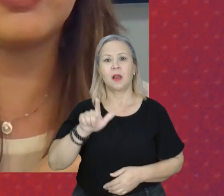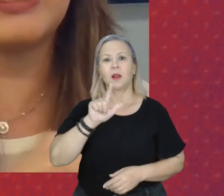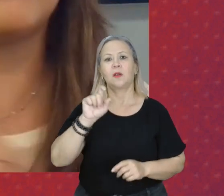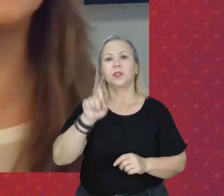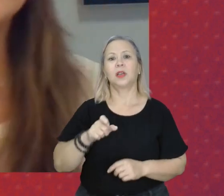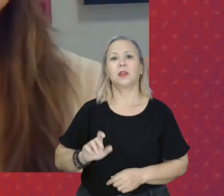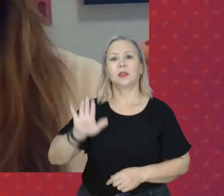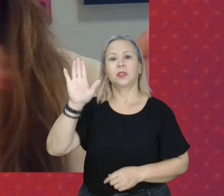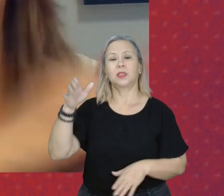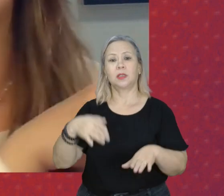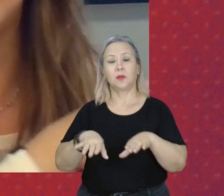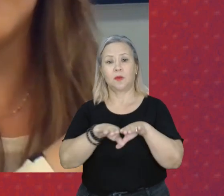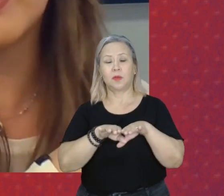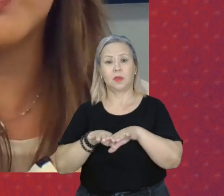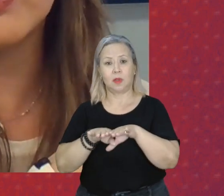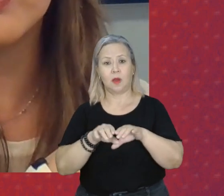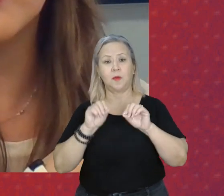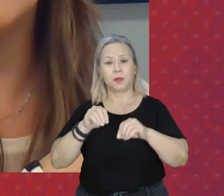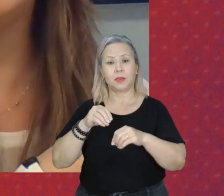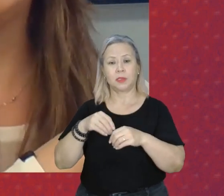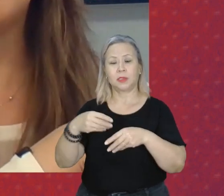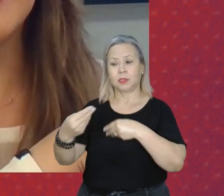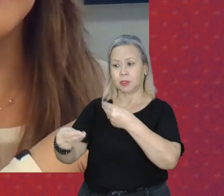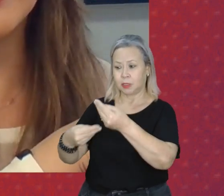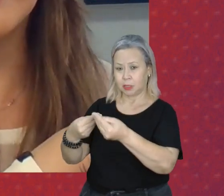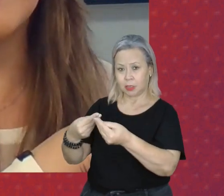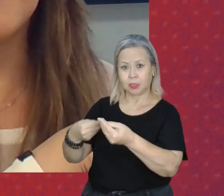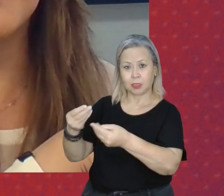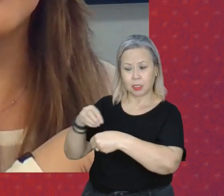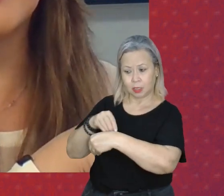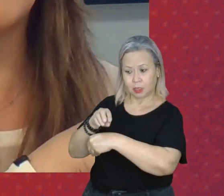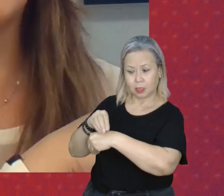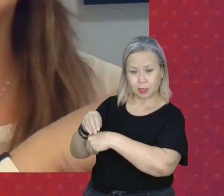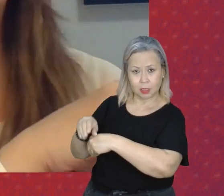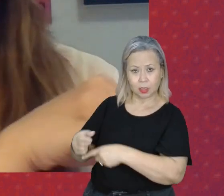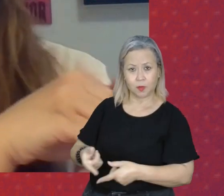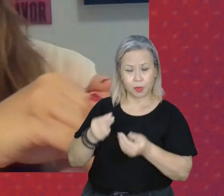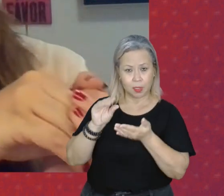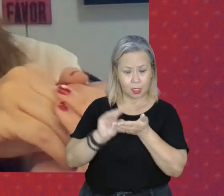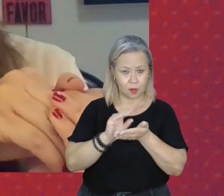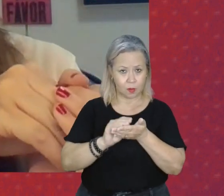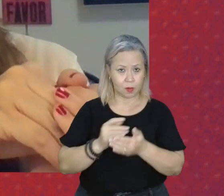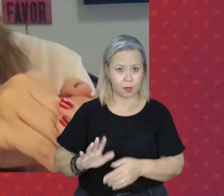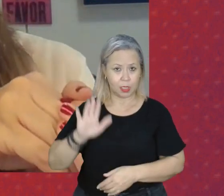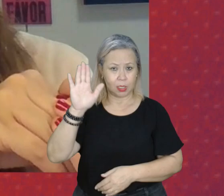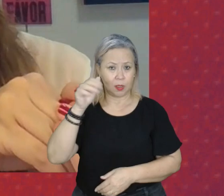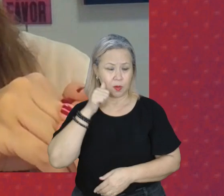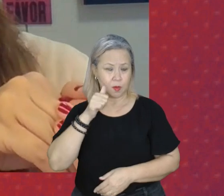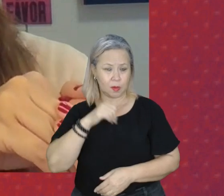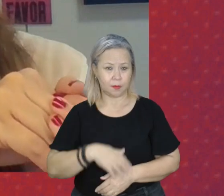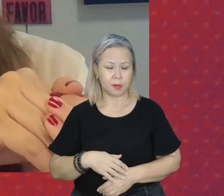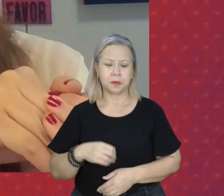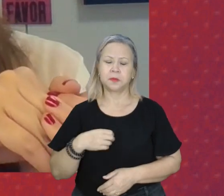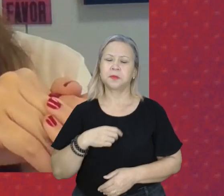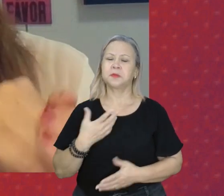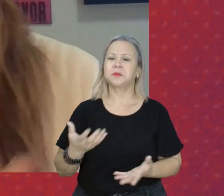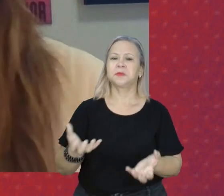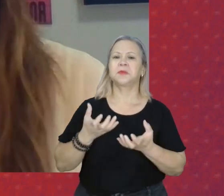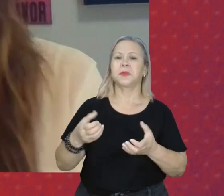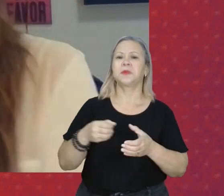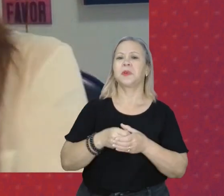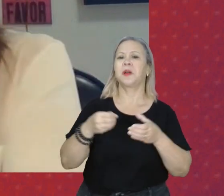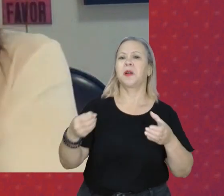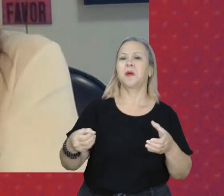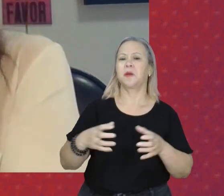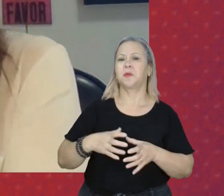candidatura proporcional, que se distribua o recurso para a candidatura proporcional. A gente quer ter uma cota para a candidatura majoritária de mulher,